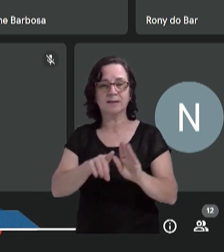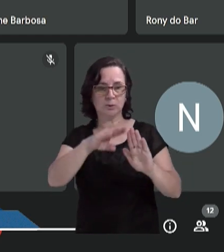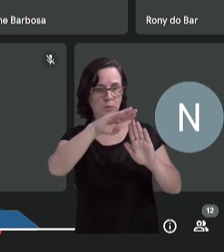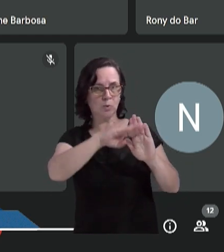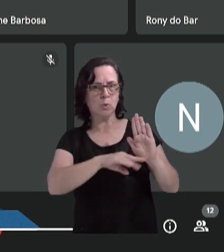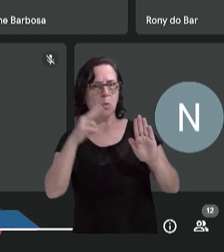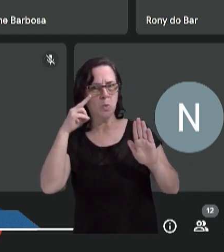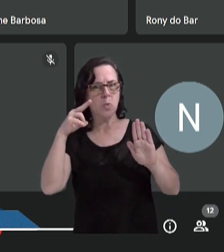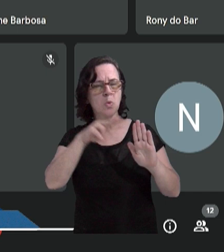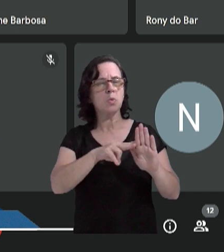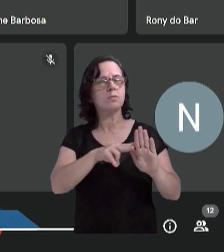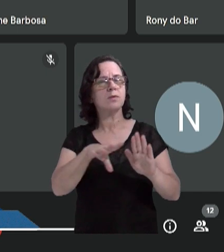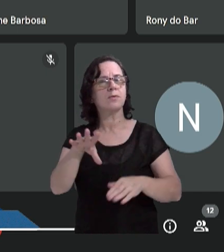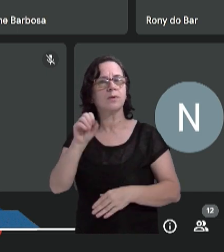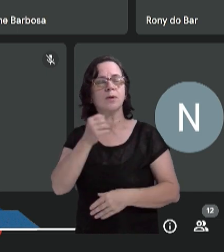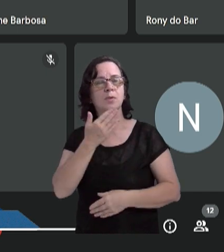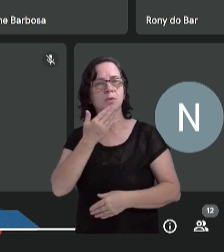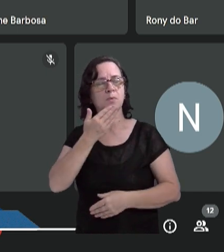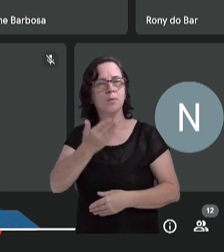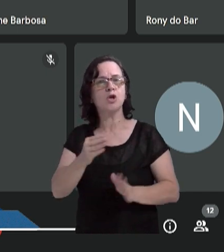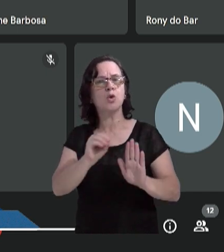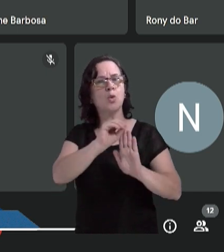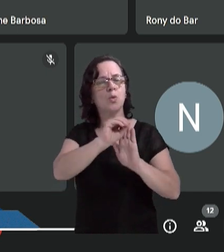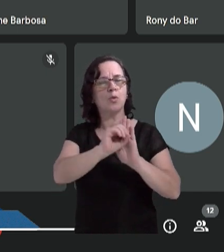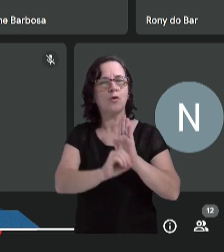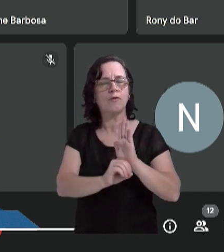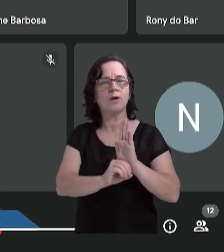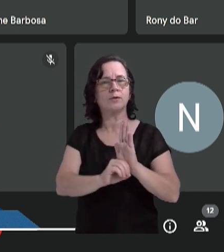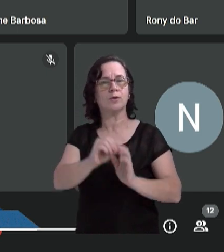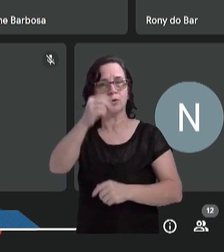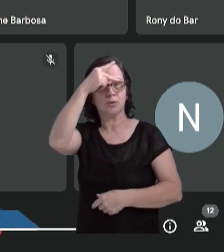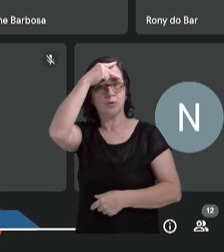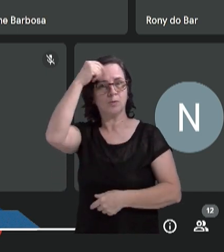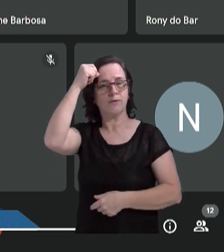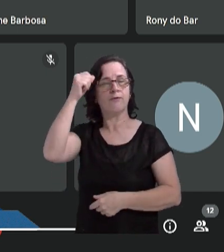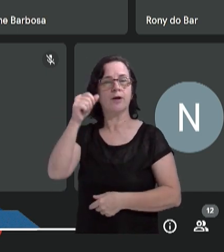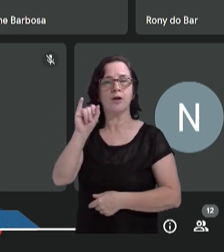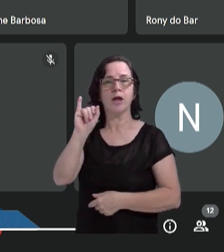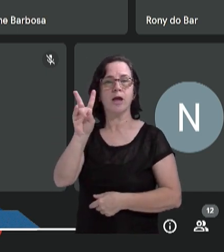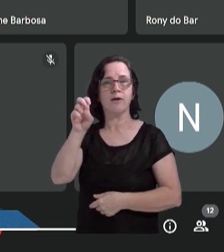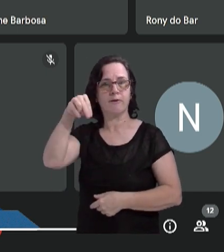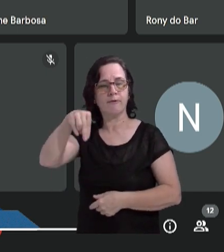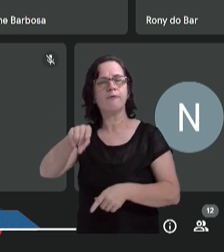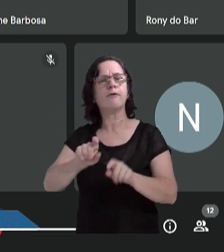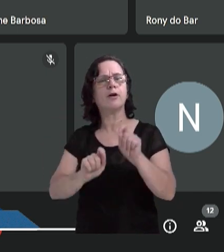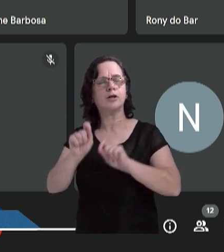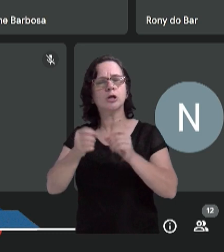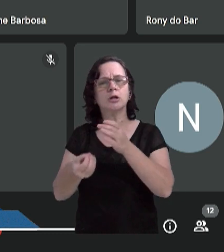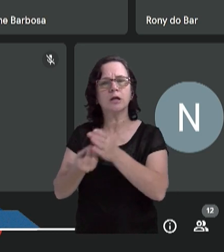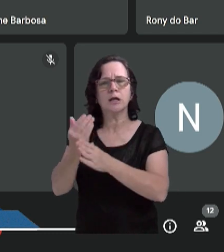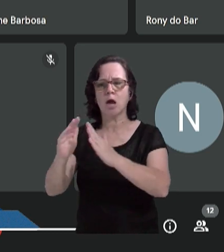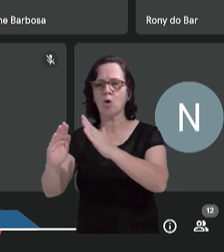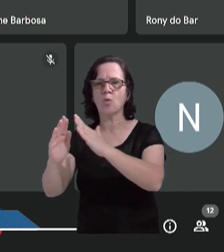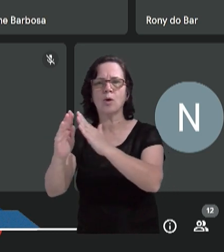a Organização Mundial de Saúde. O outro requerimento do parlamentar é para a ampliação do patrulhamento da